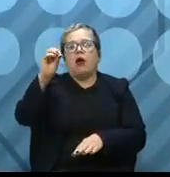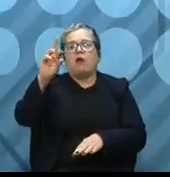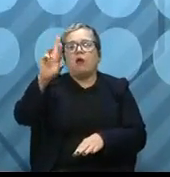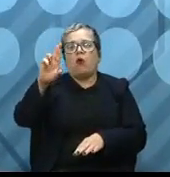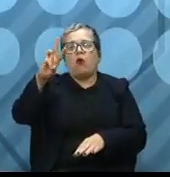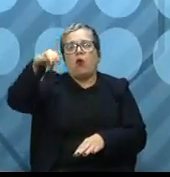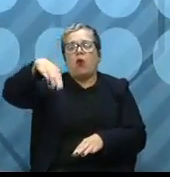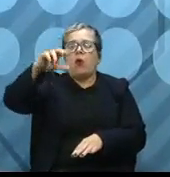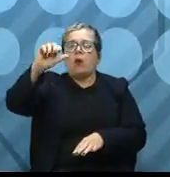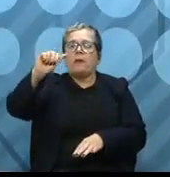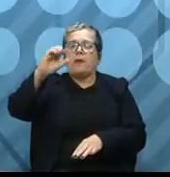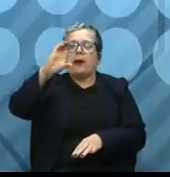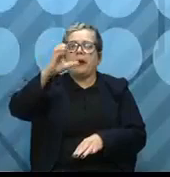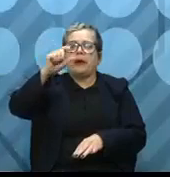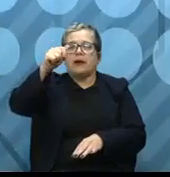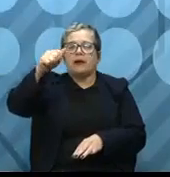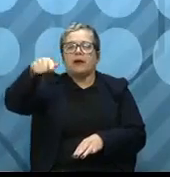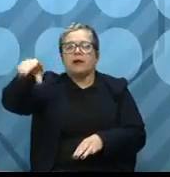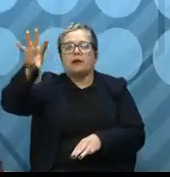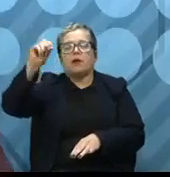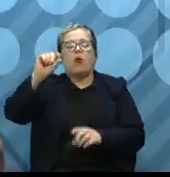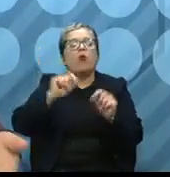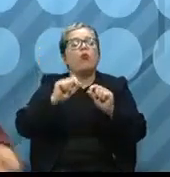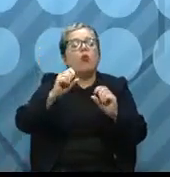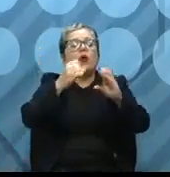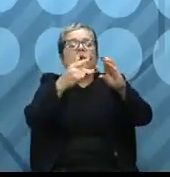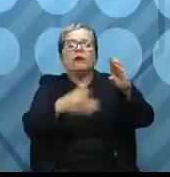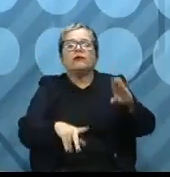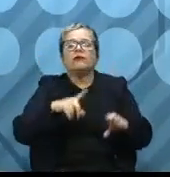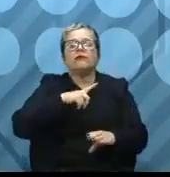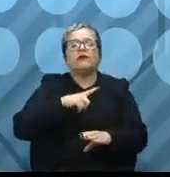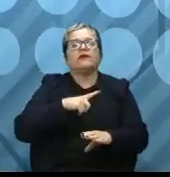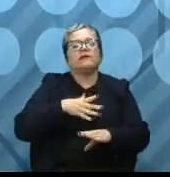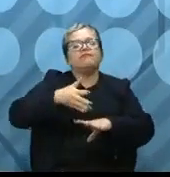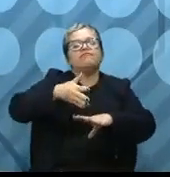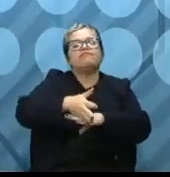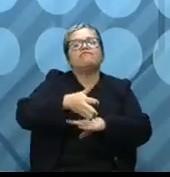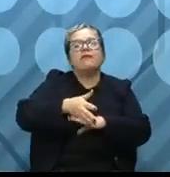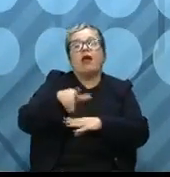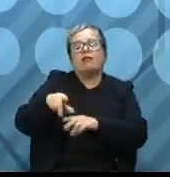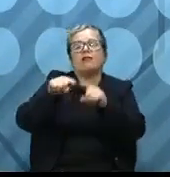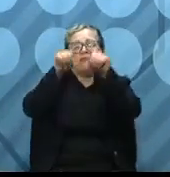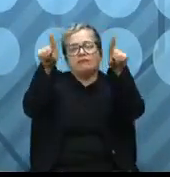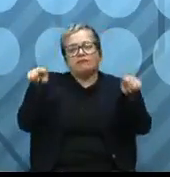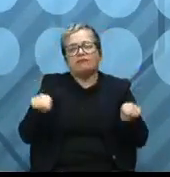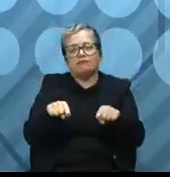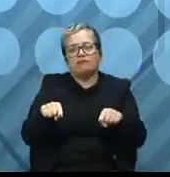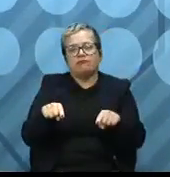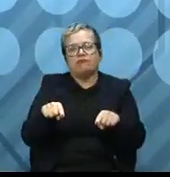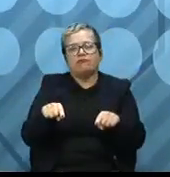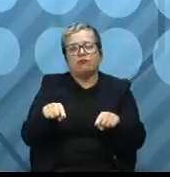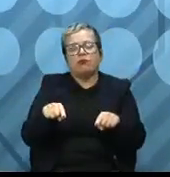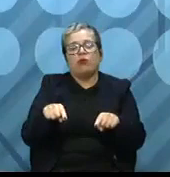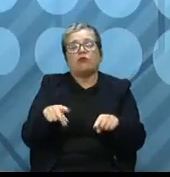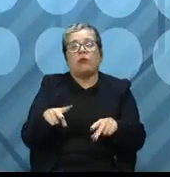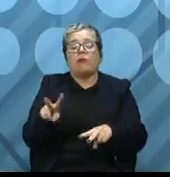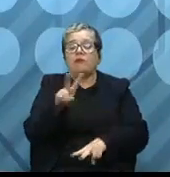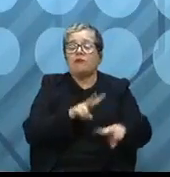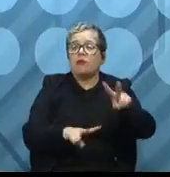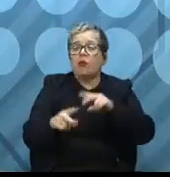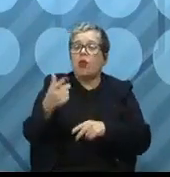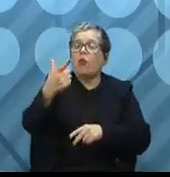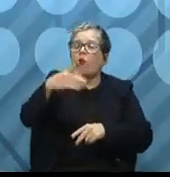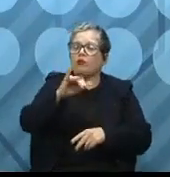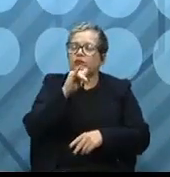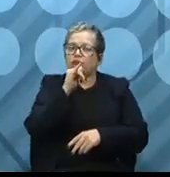vai determinar quais que são os elementos que vão estar nas entradas dessa matriz. Então, nós vamos ver agora um